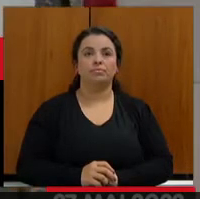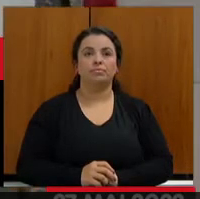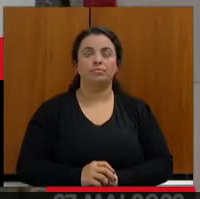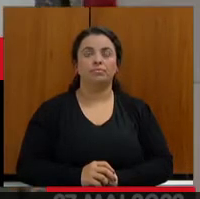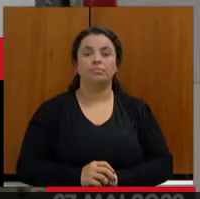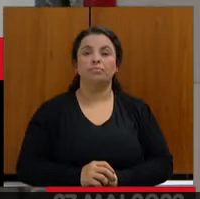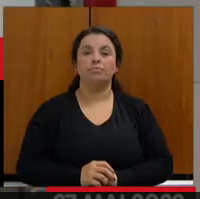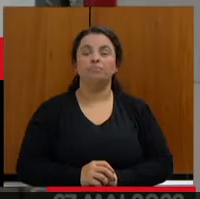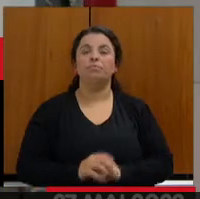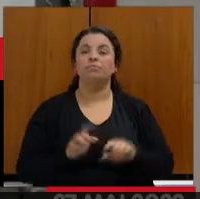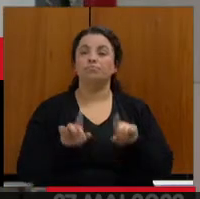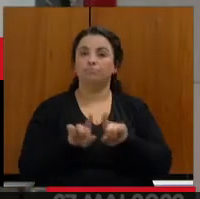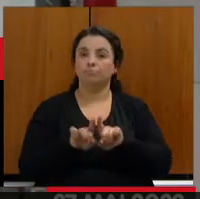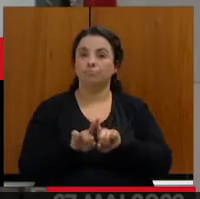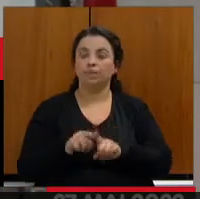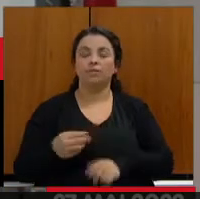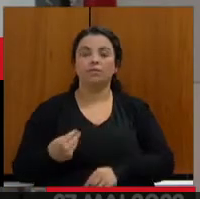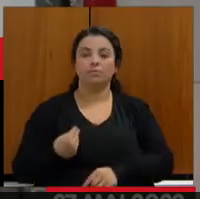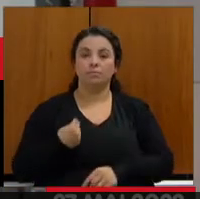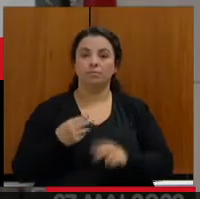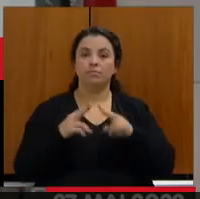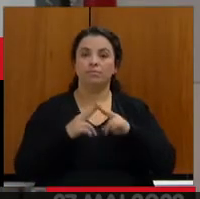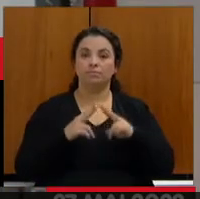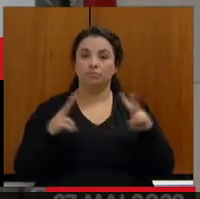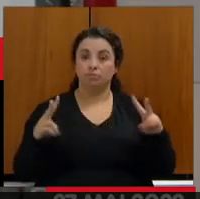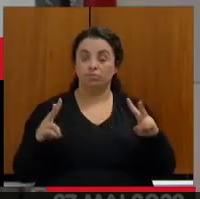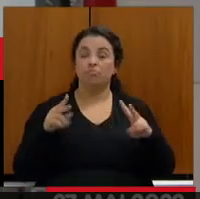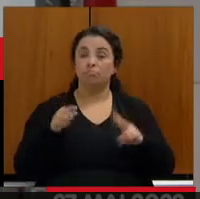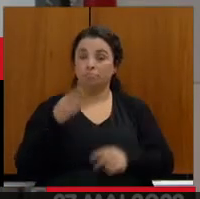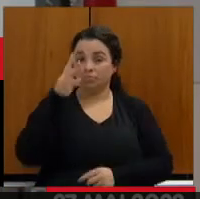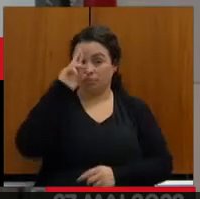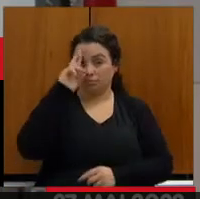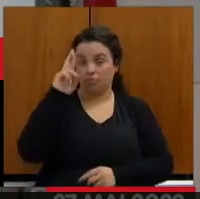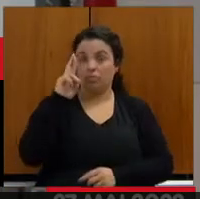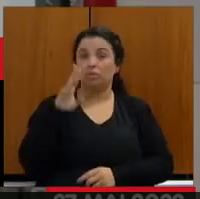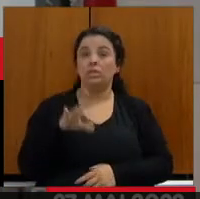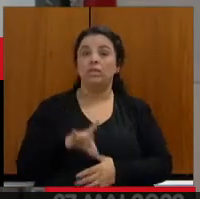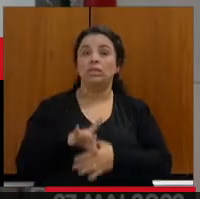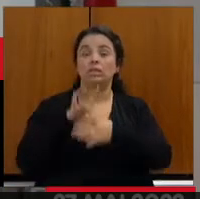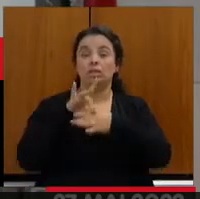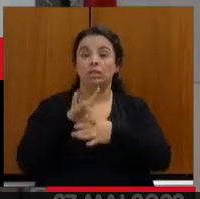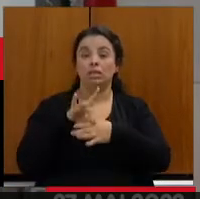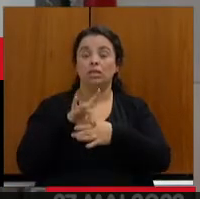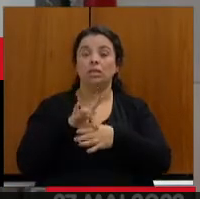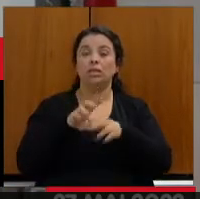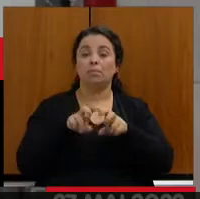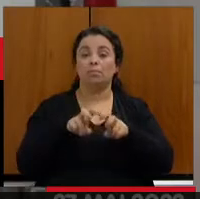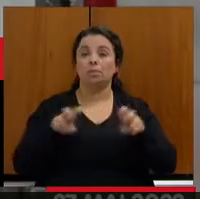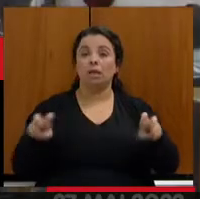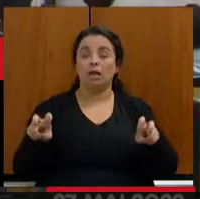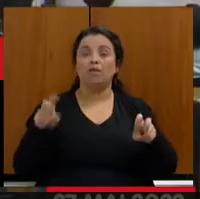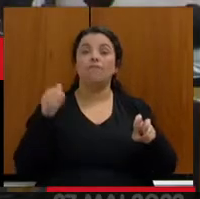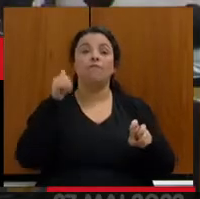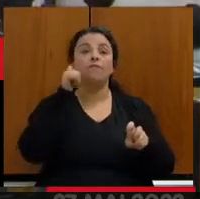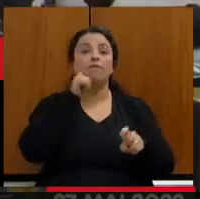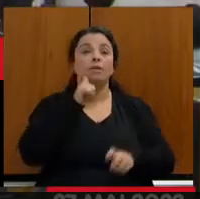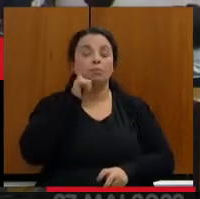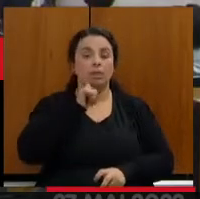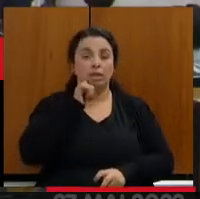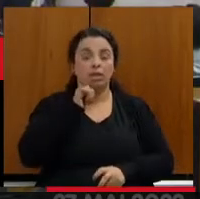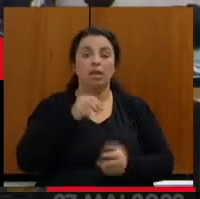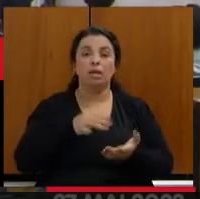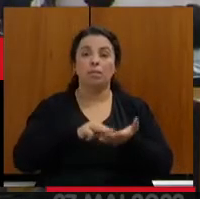E também como participação virtual excelentíssima senhora líder da bancada feminina e membro da comissão de defesa